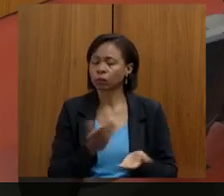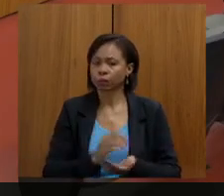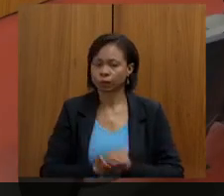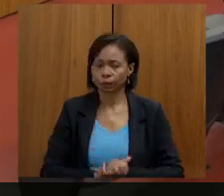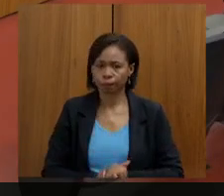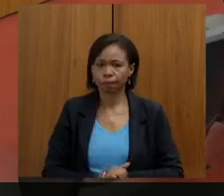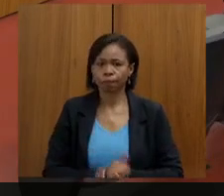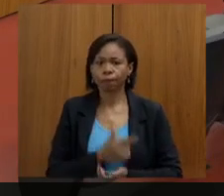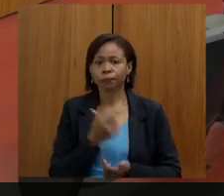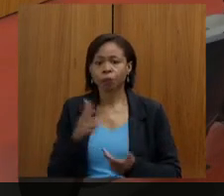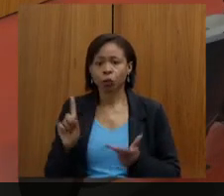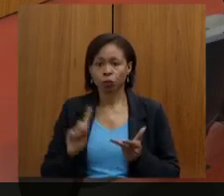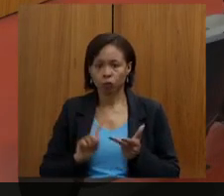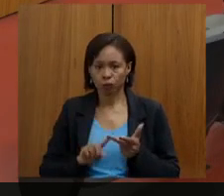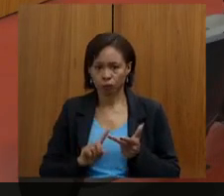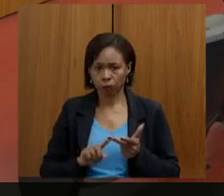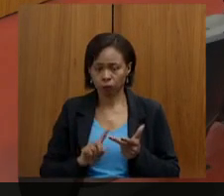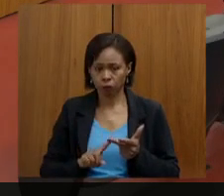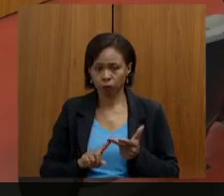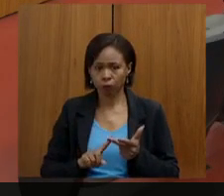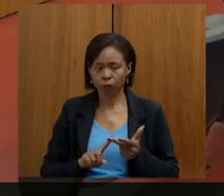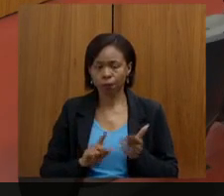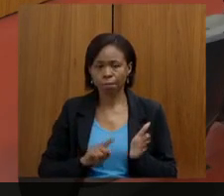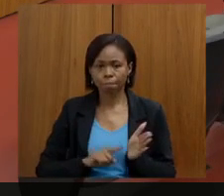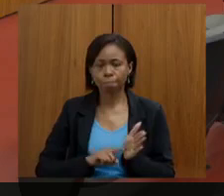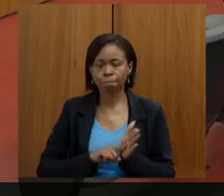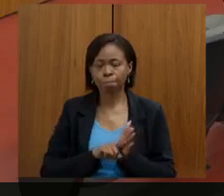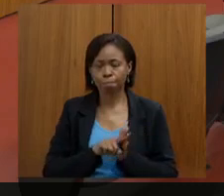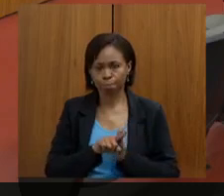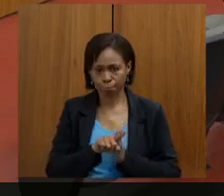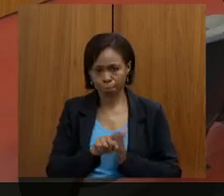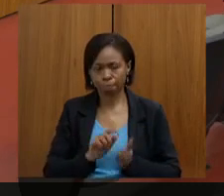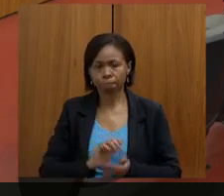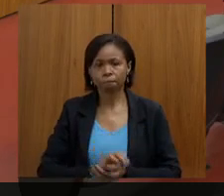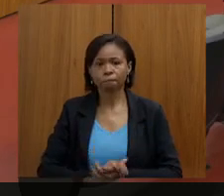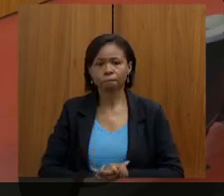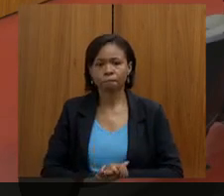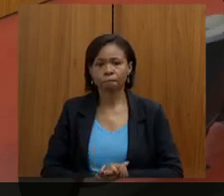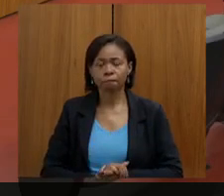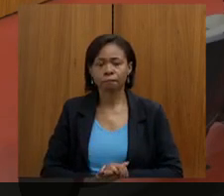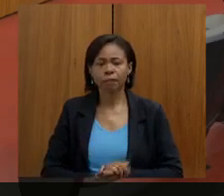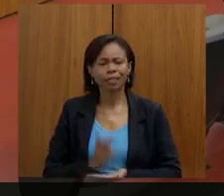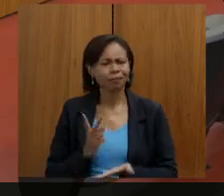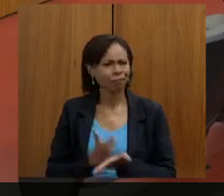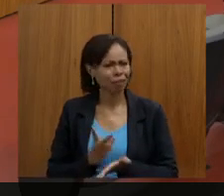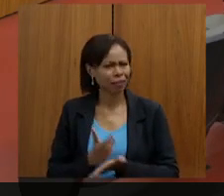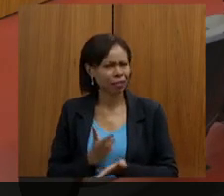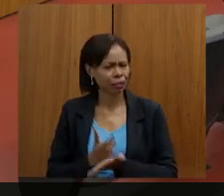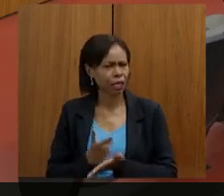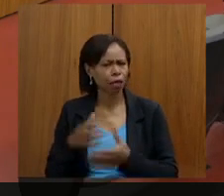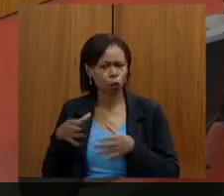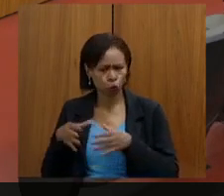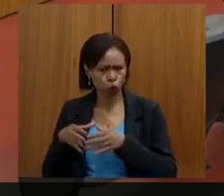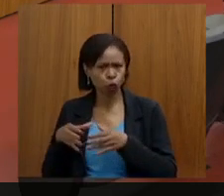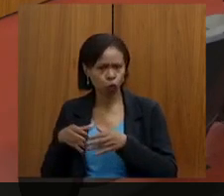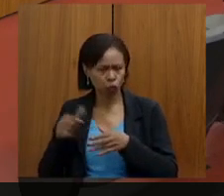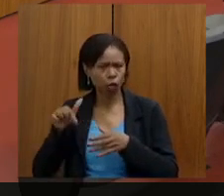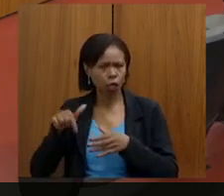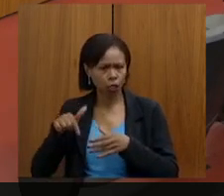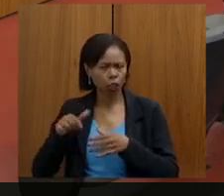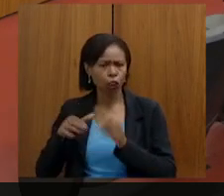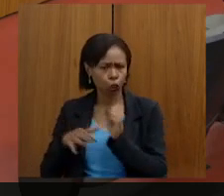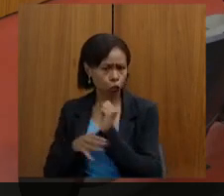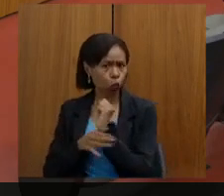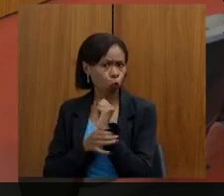a outra pergunta uma diante muito bem muito cobrada por nós da comissão de segurança pública